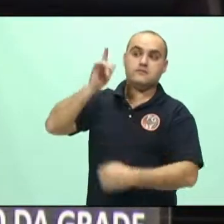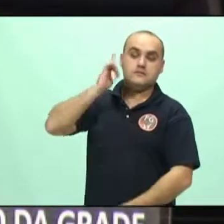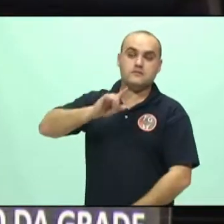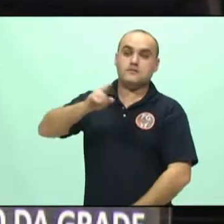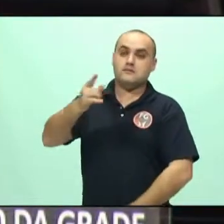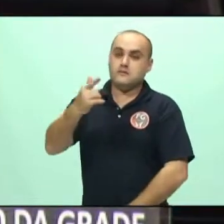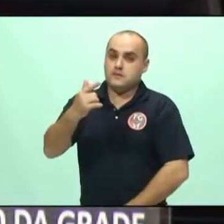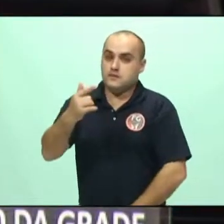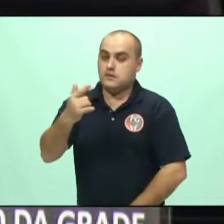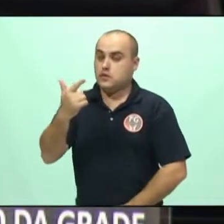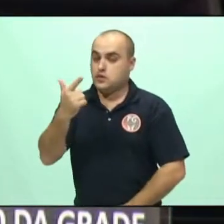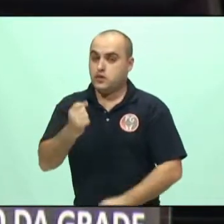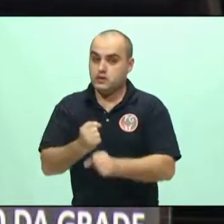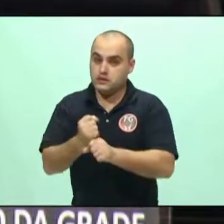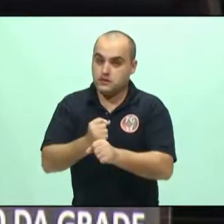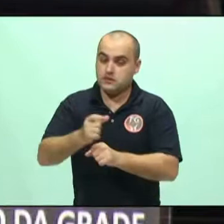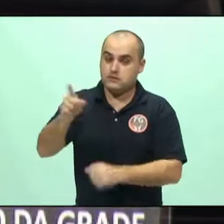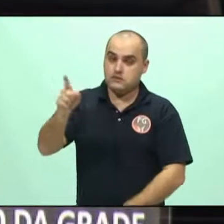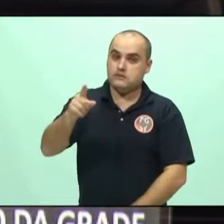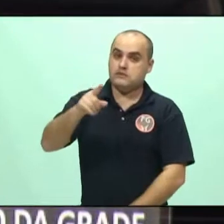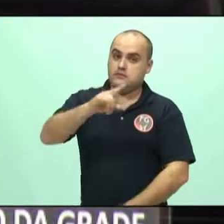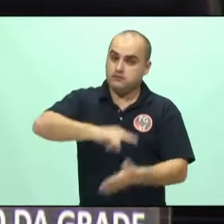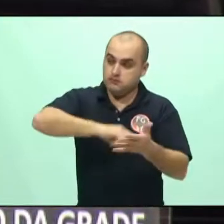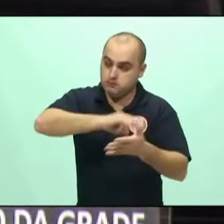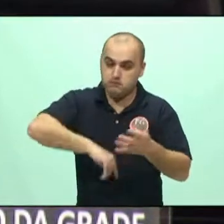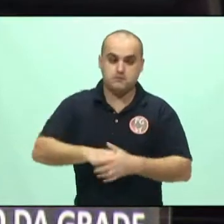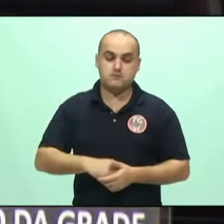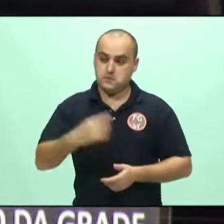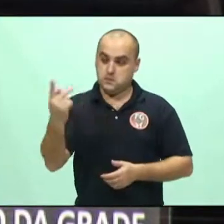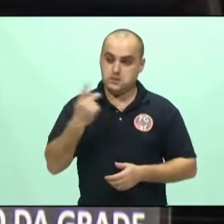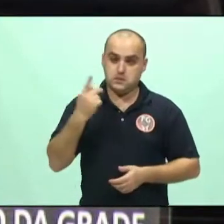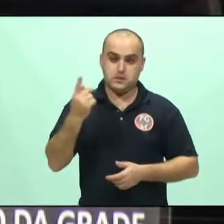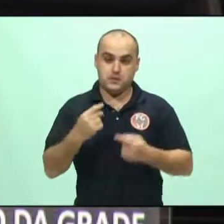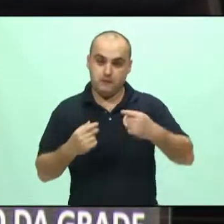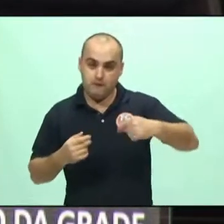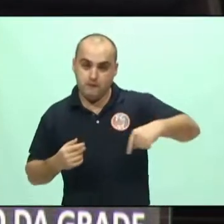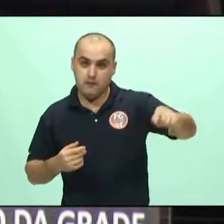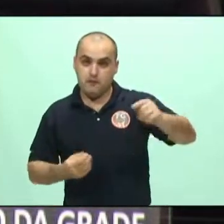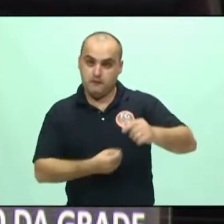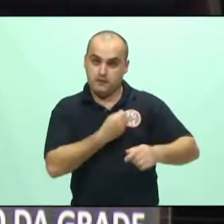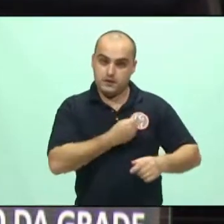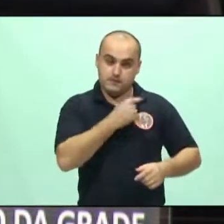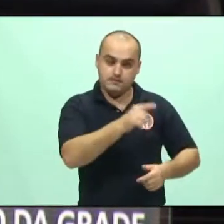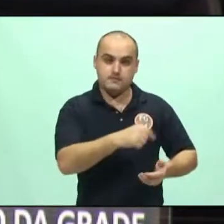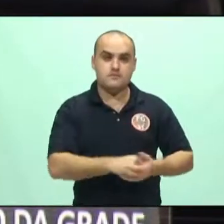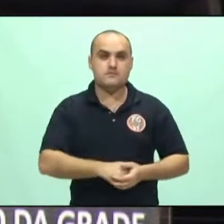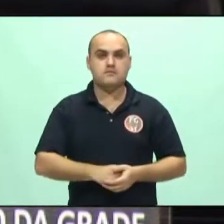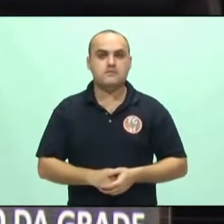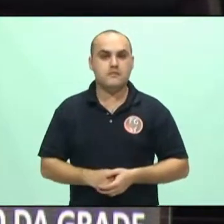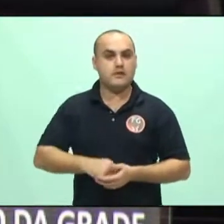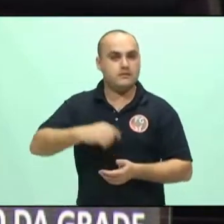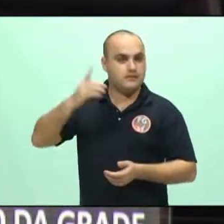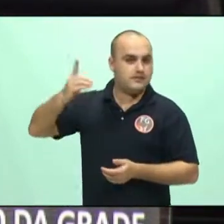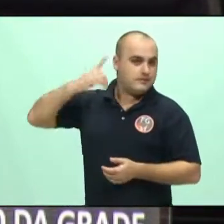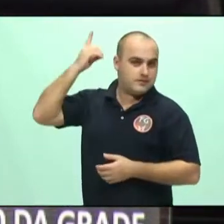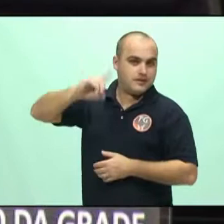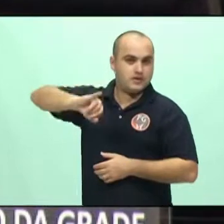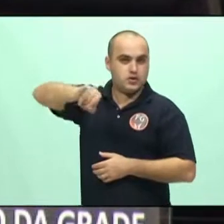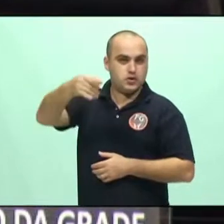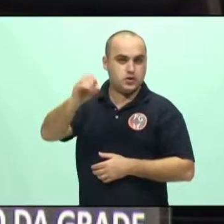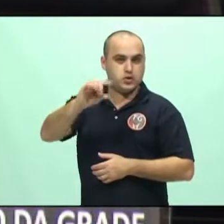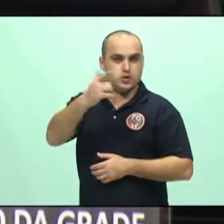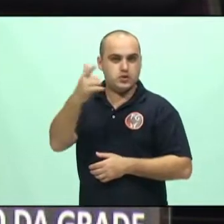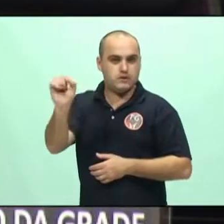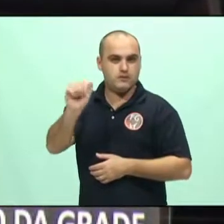anos você entrou com esse requerimento nós vivemos inocular o grande Deputado João Amin realmente para verificar